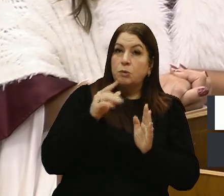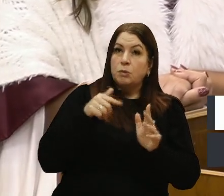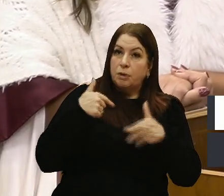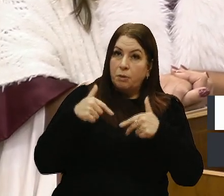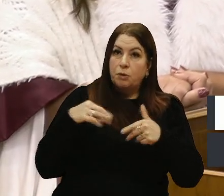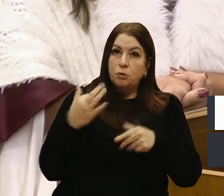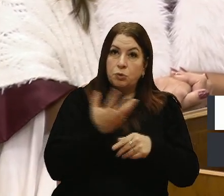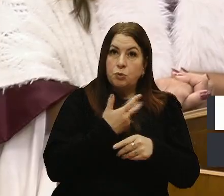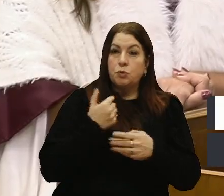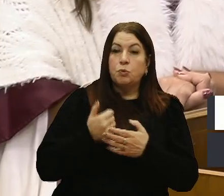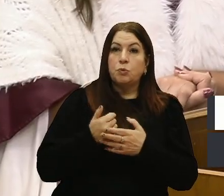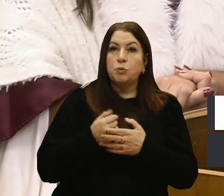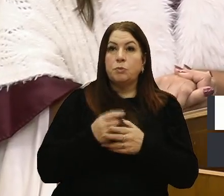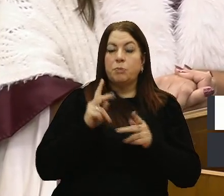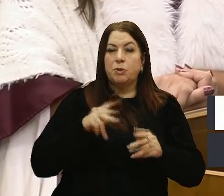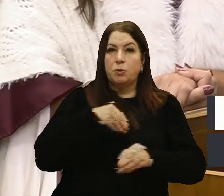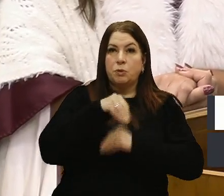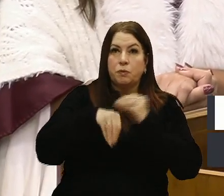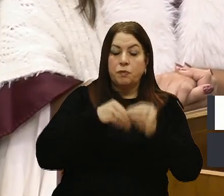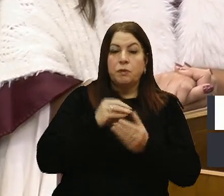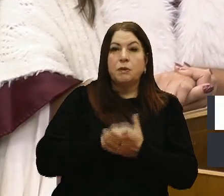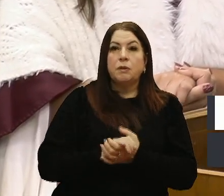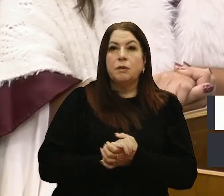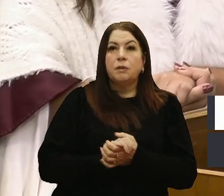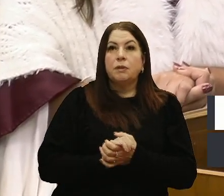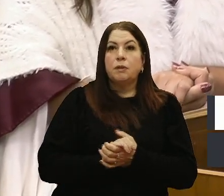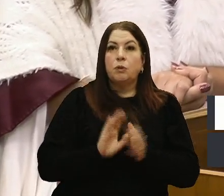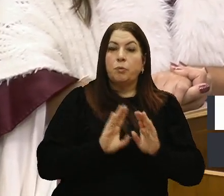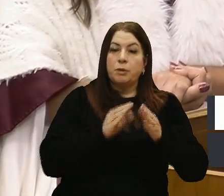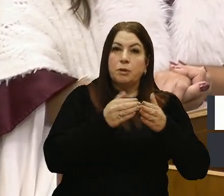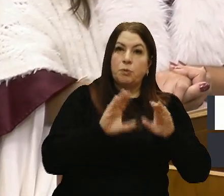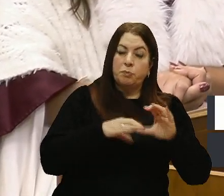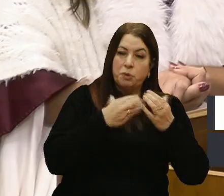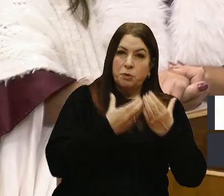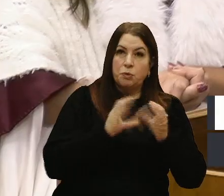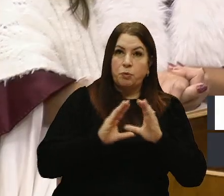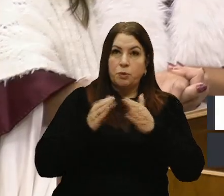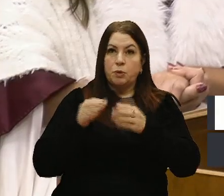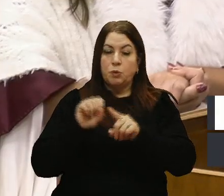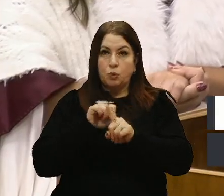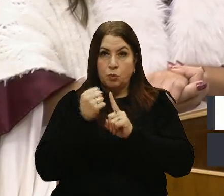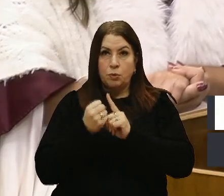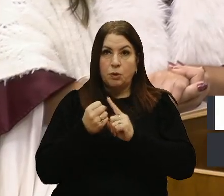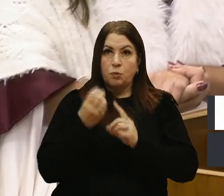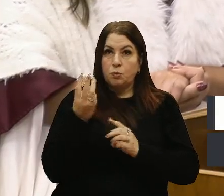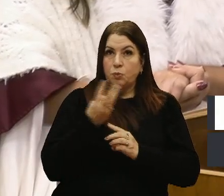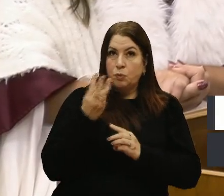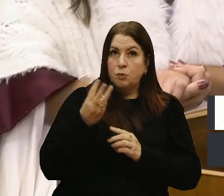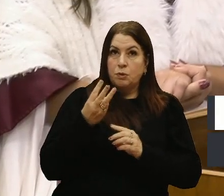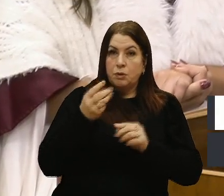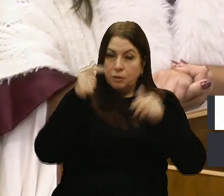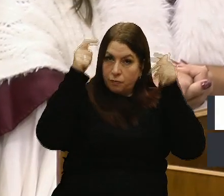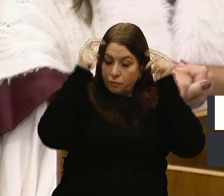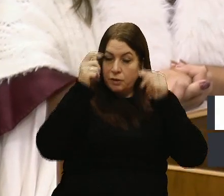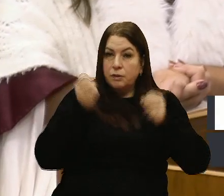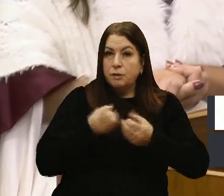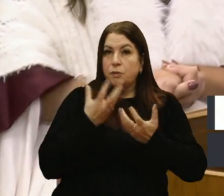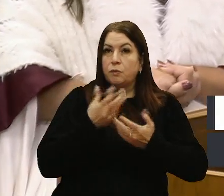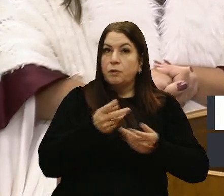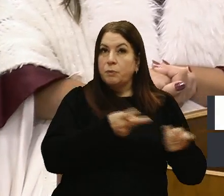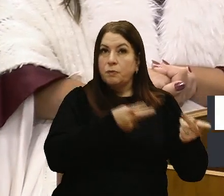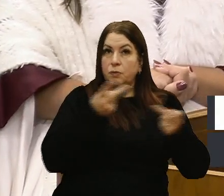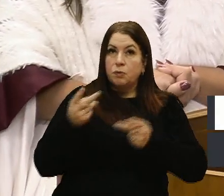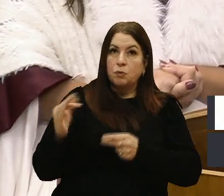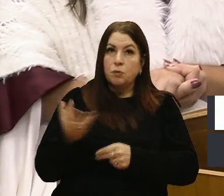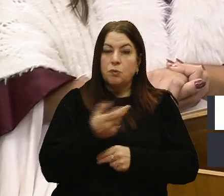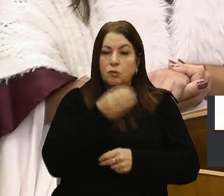de todo mundo envolvido, né? Tanto a comissão comunitária, a comissão social, o trio, os visitantes